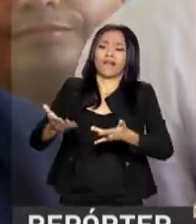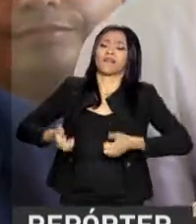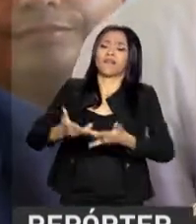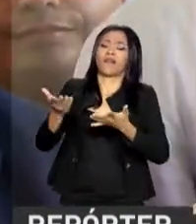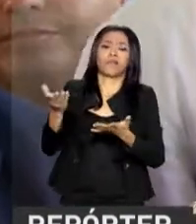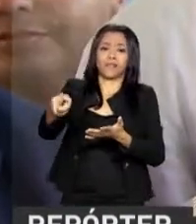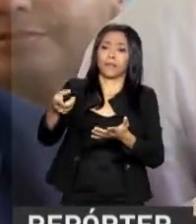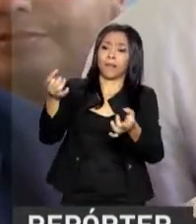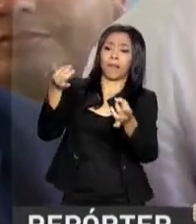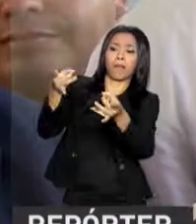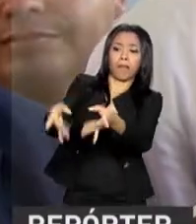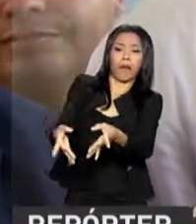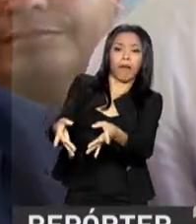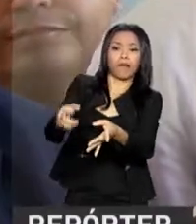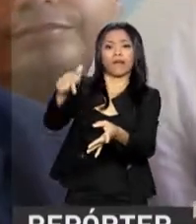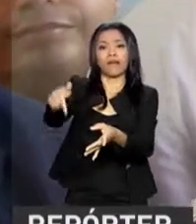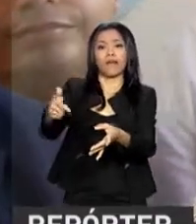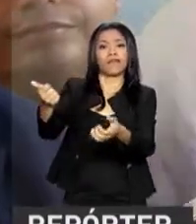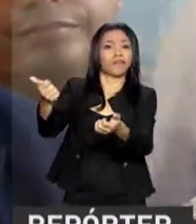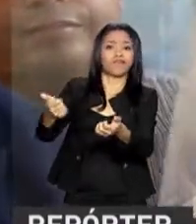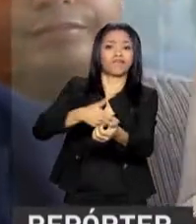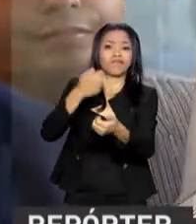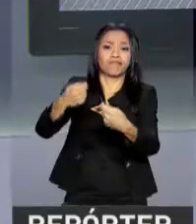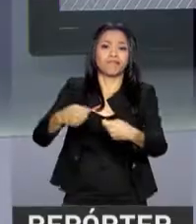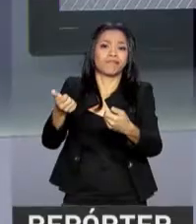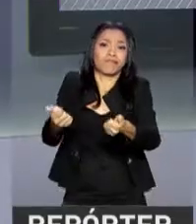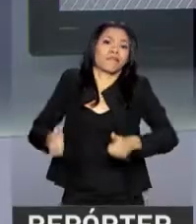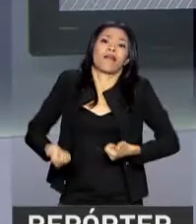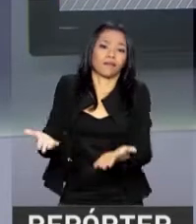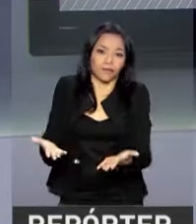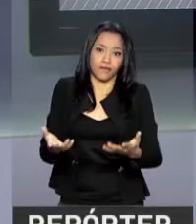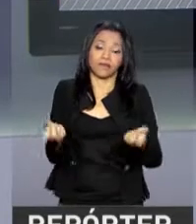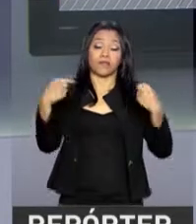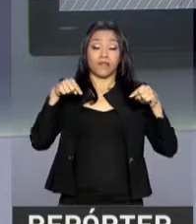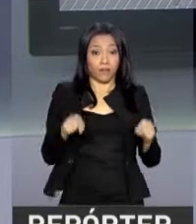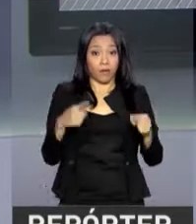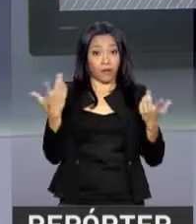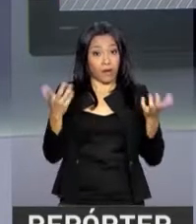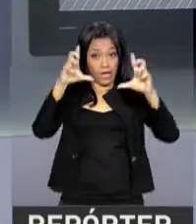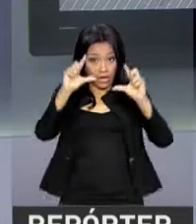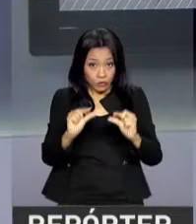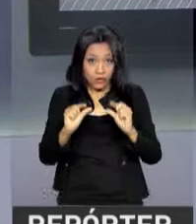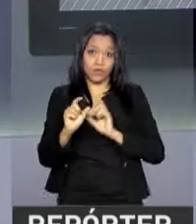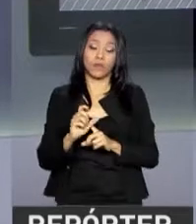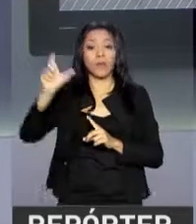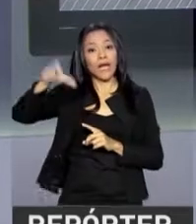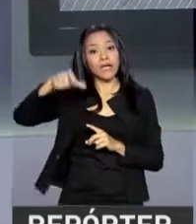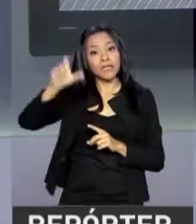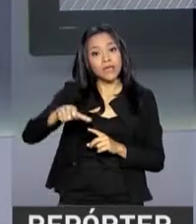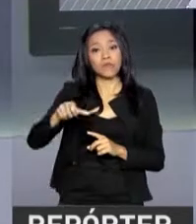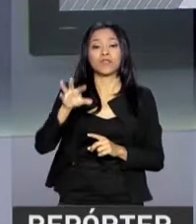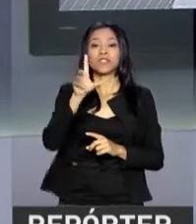paralisada geram despesas de necessário para reduzir o custo do cartão de débito para o comércio